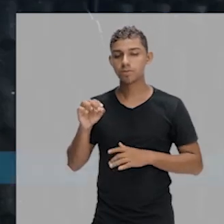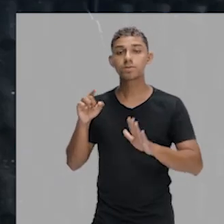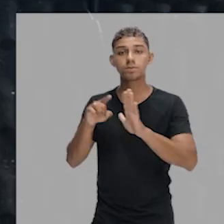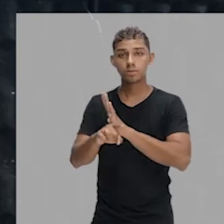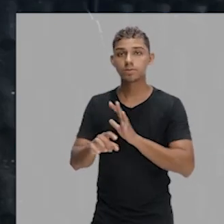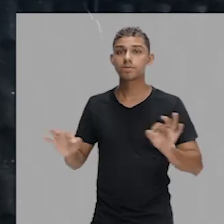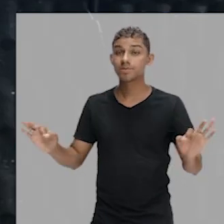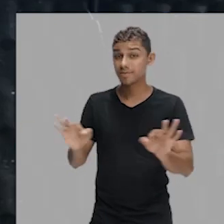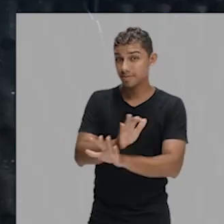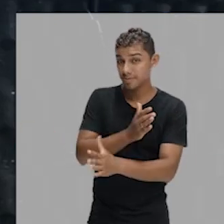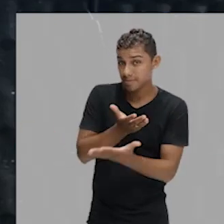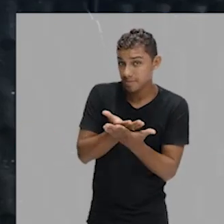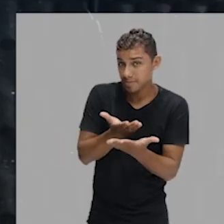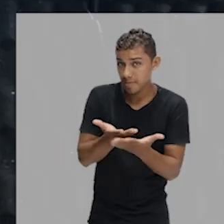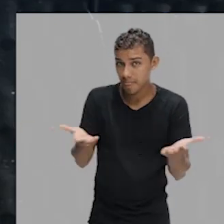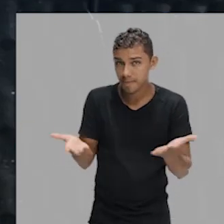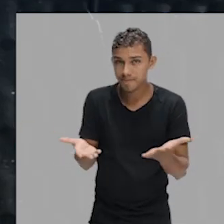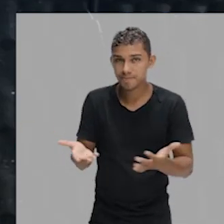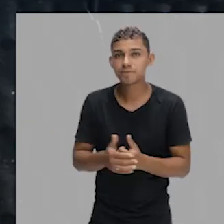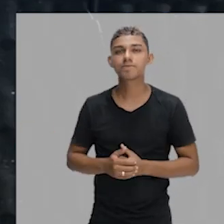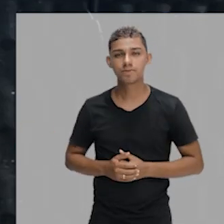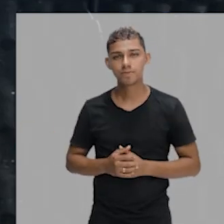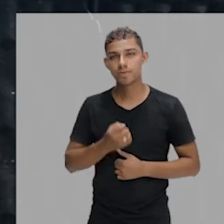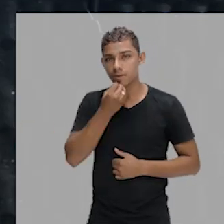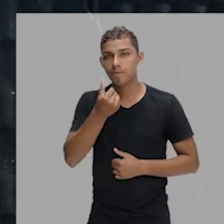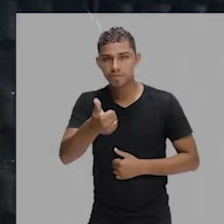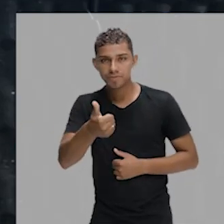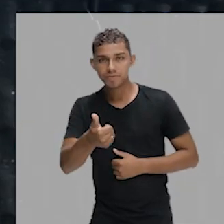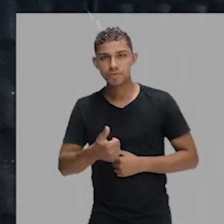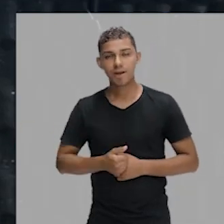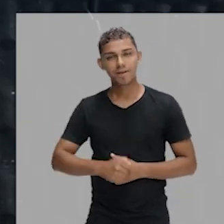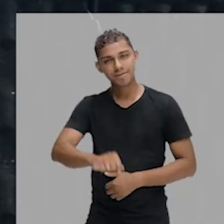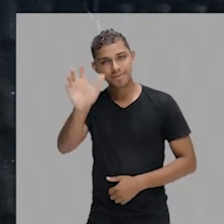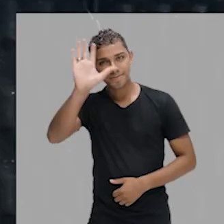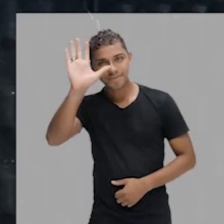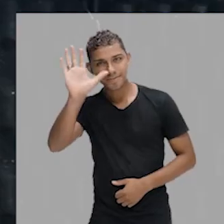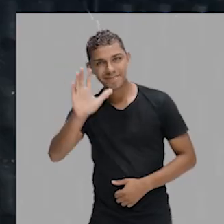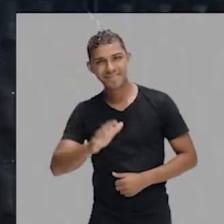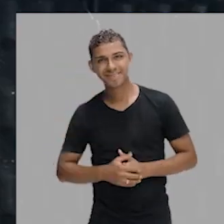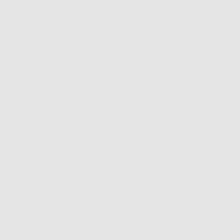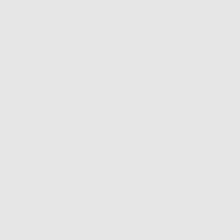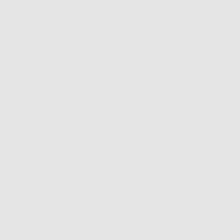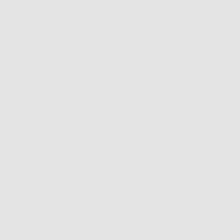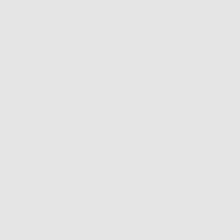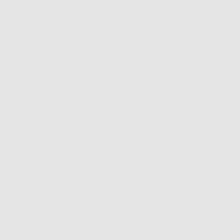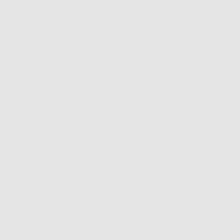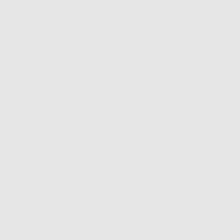Pessoal, nós encerramos por aqui. Fiquem bem, se cuidem e até a próxima. Bye, bye!